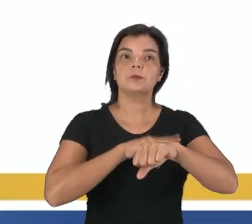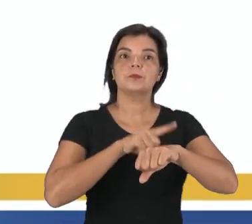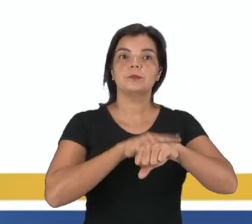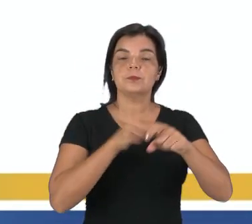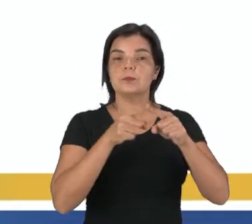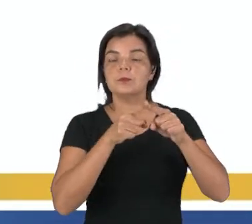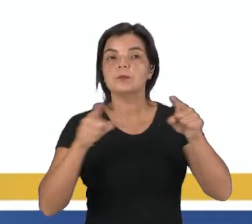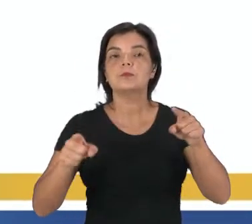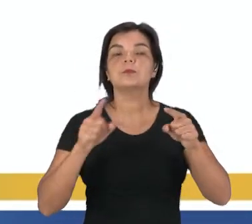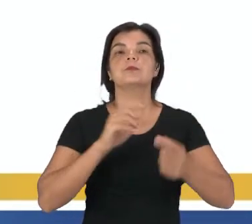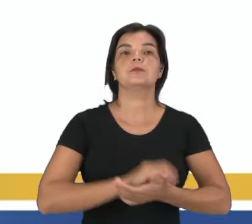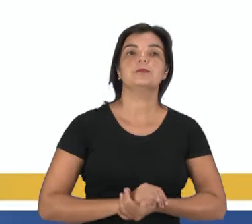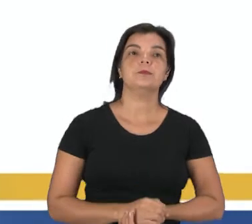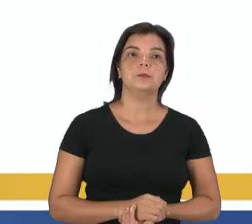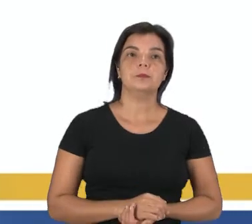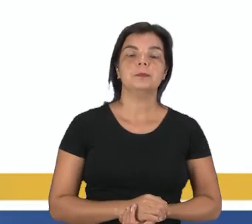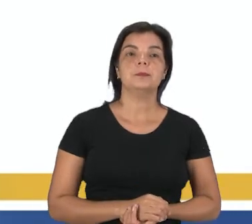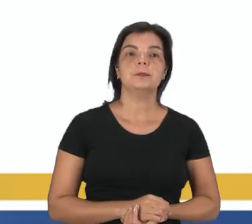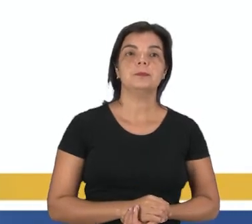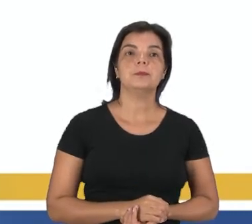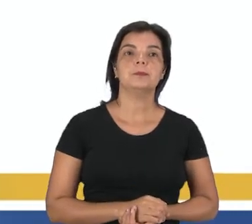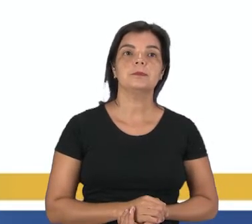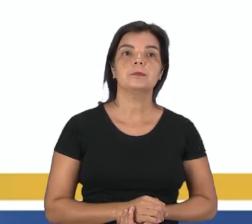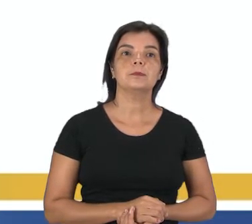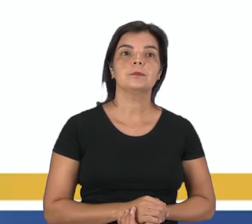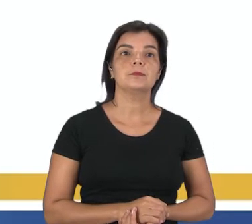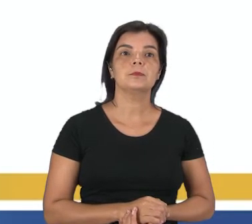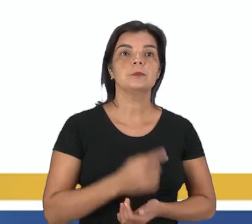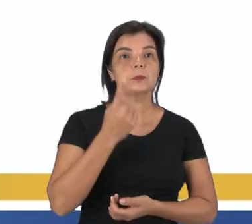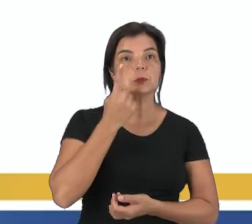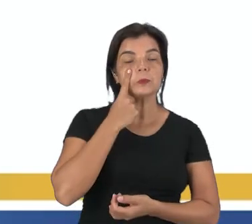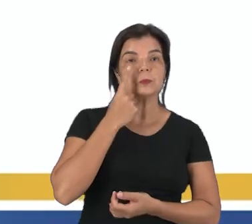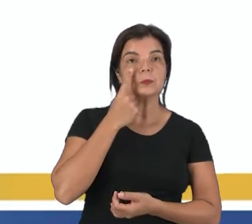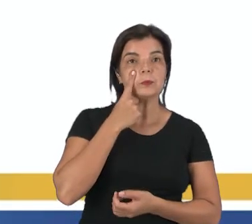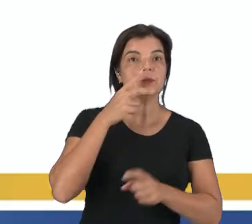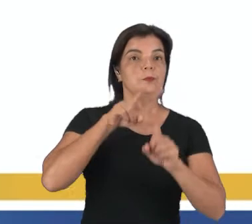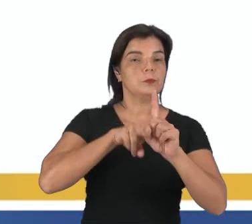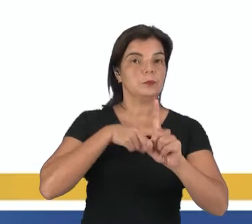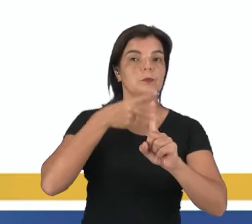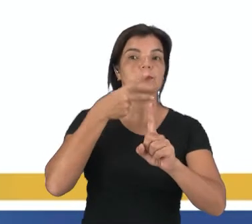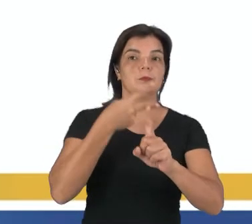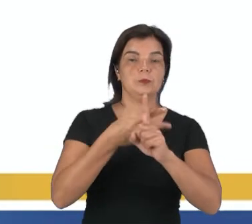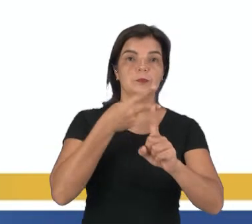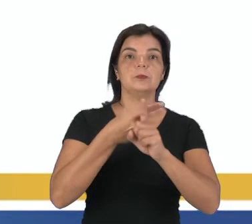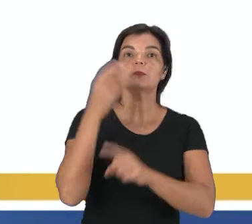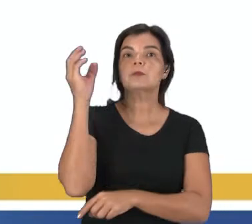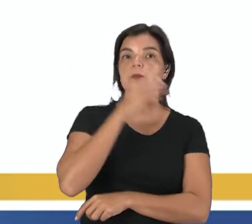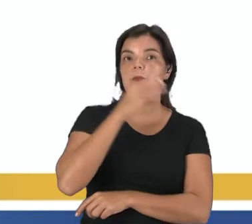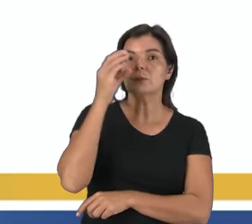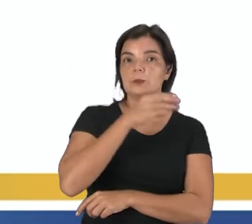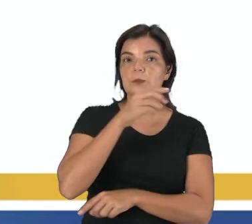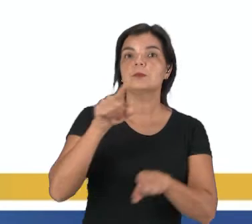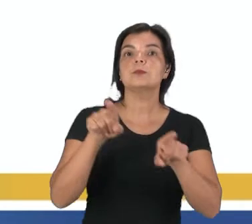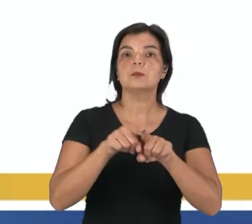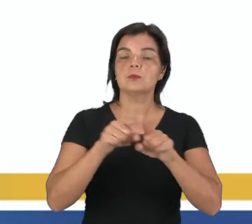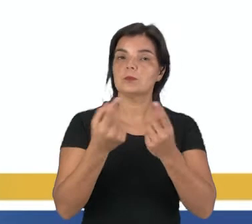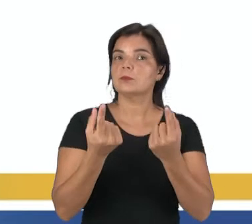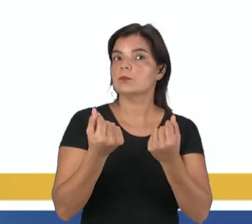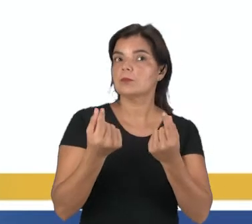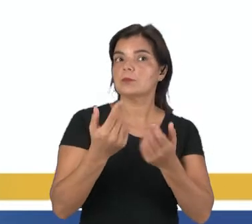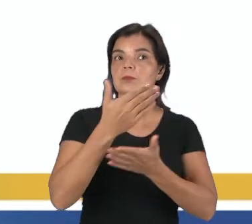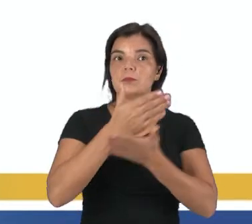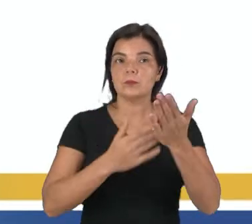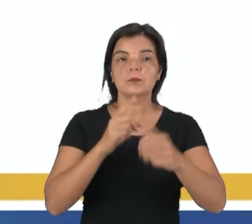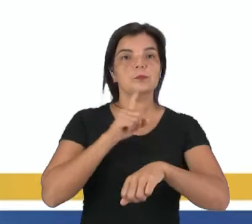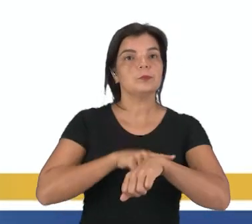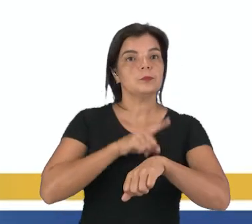ele leva para percorrer uma mesma distância. Bom, observe que Dobrar a velocidade implica em